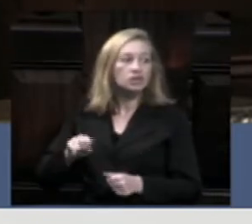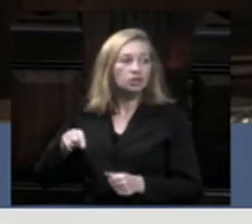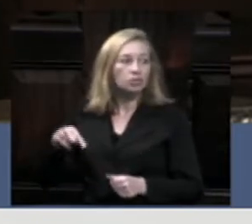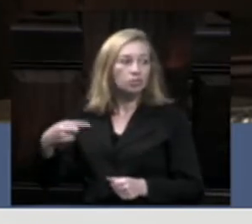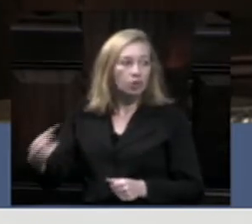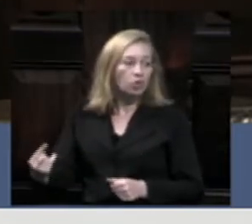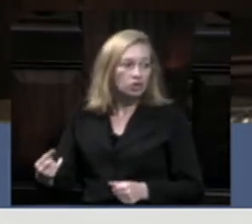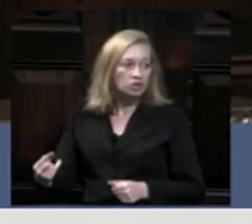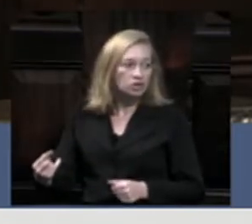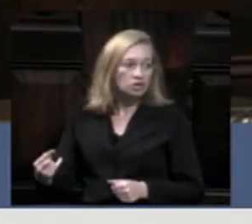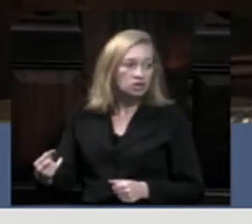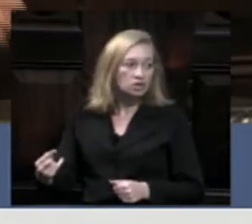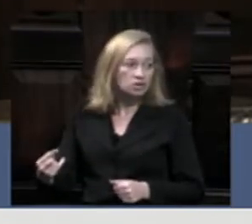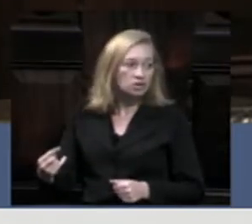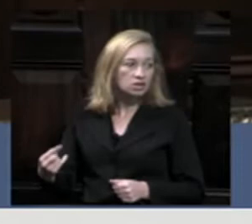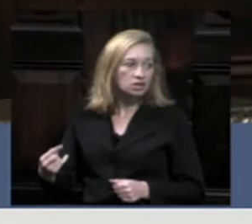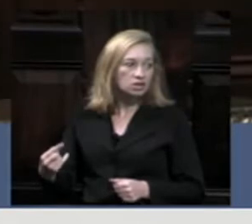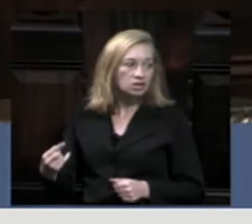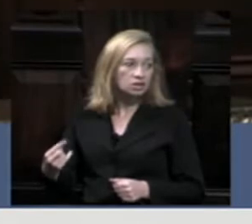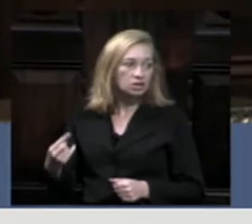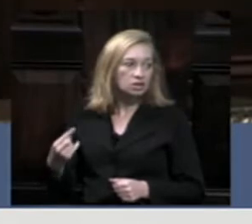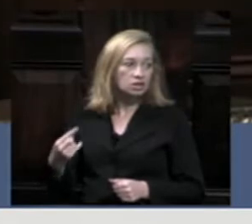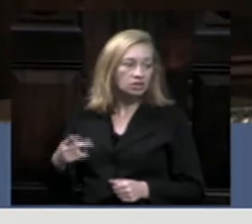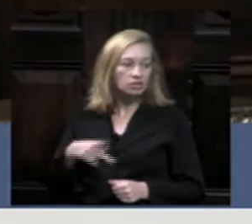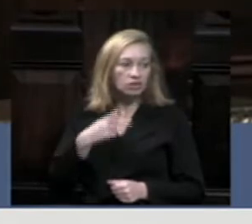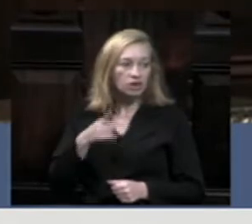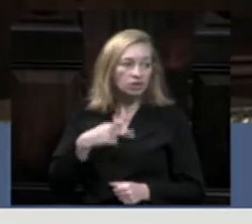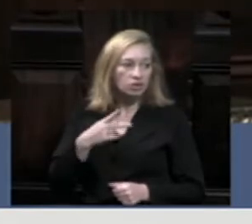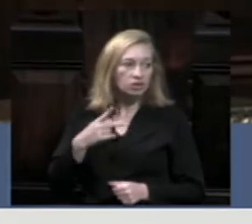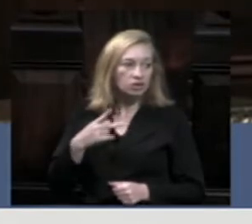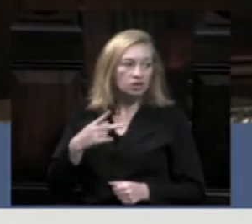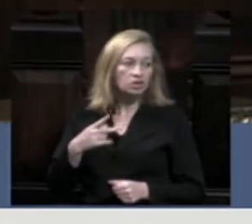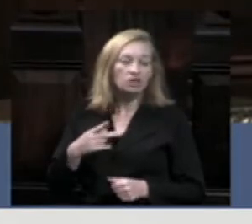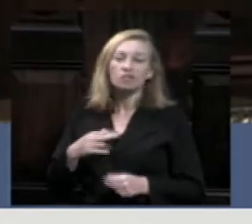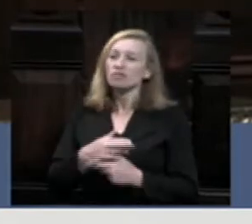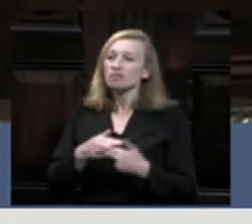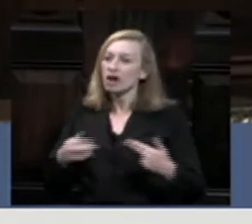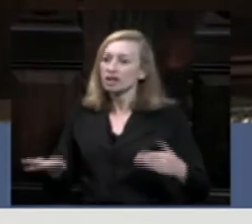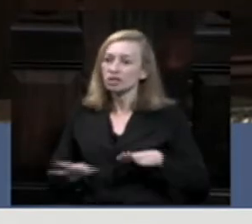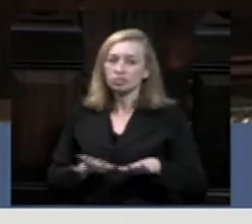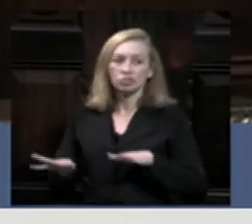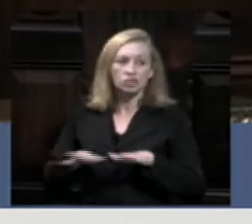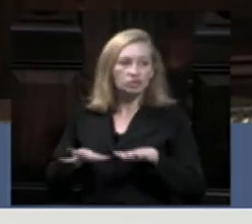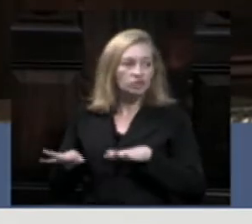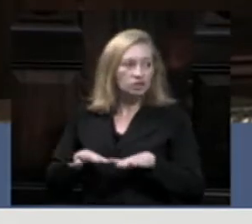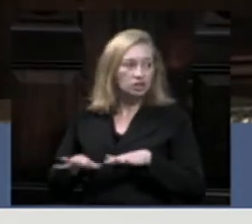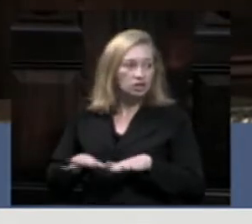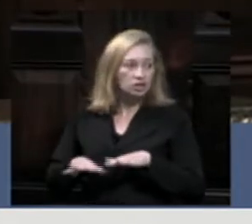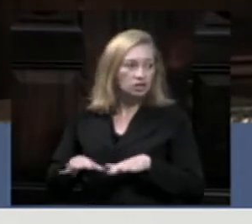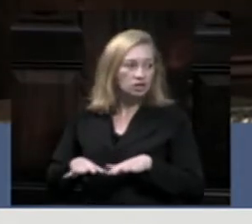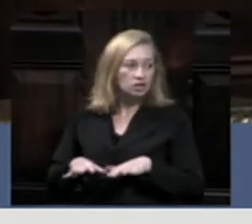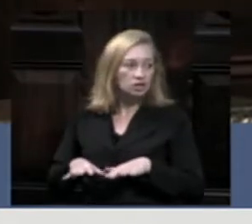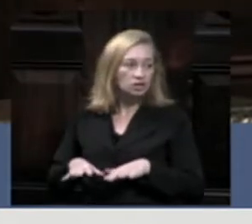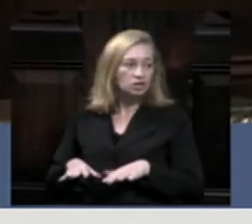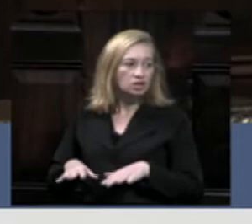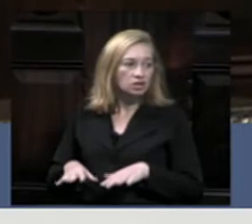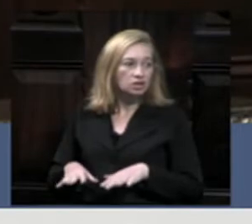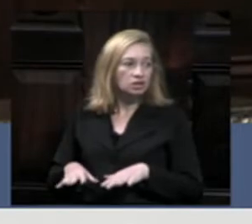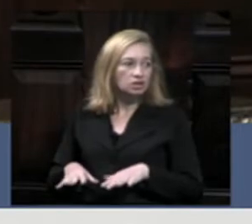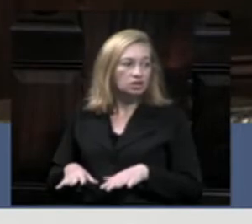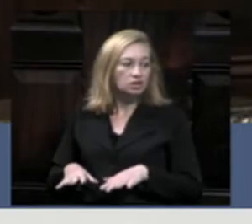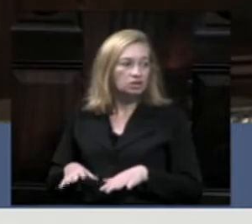publicação, o que houve foram muitas manifestações de regozijo.